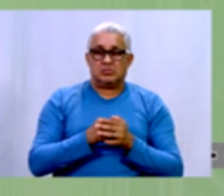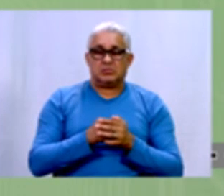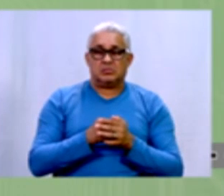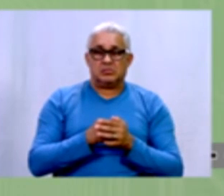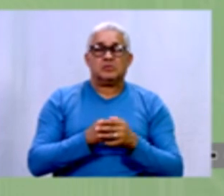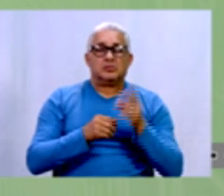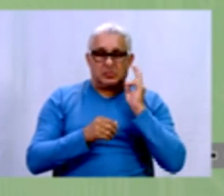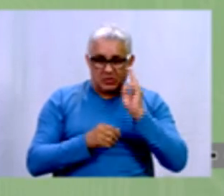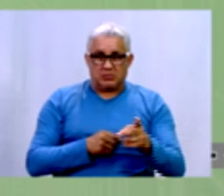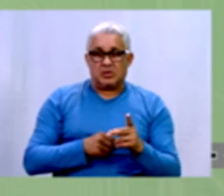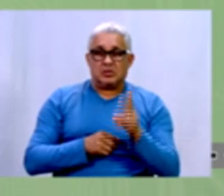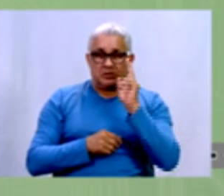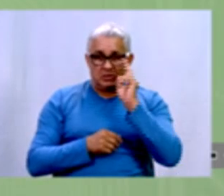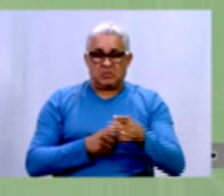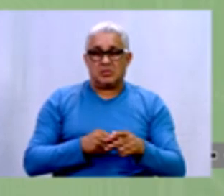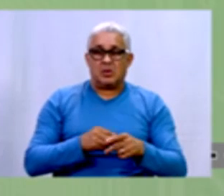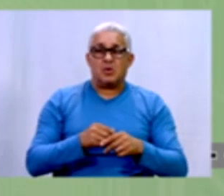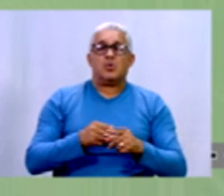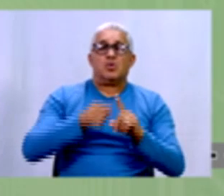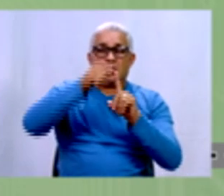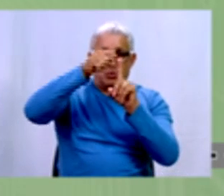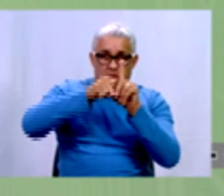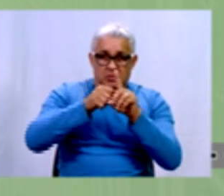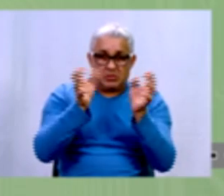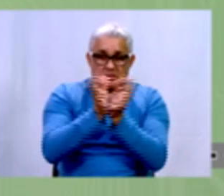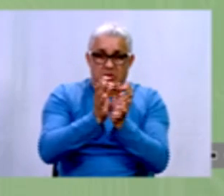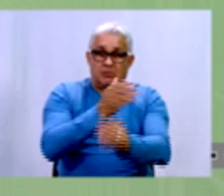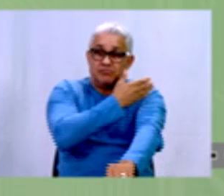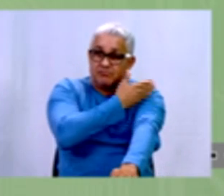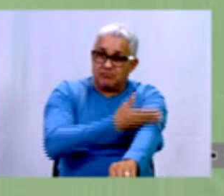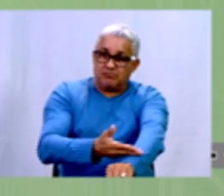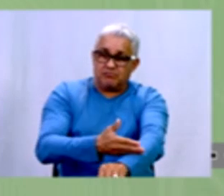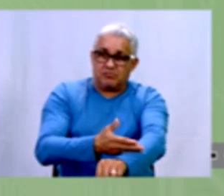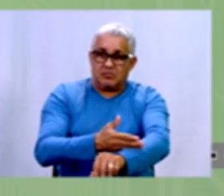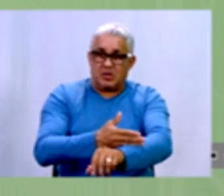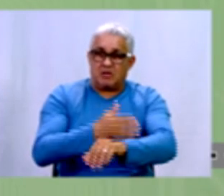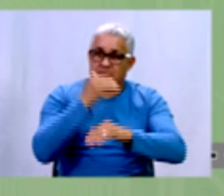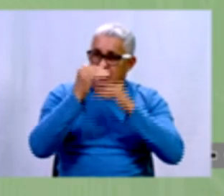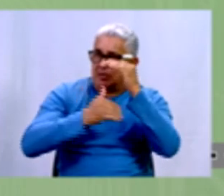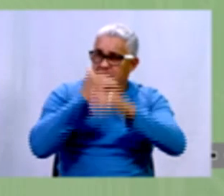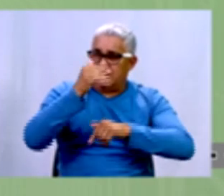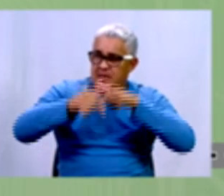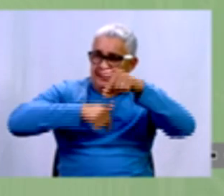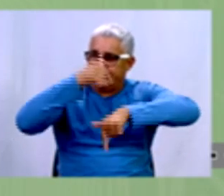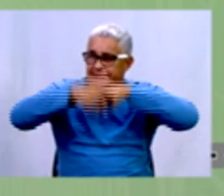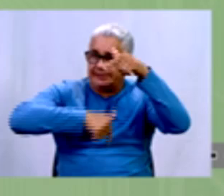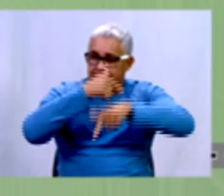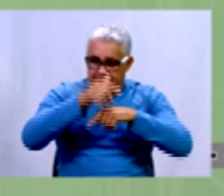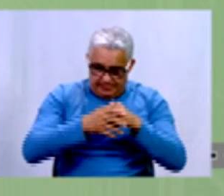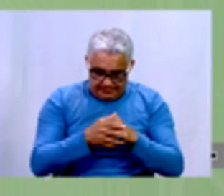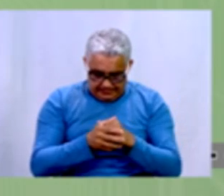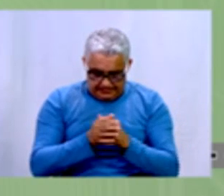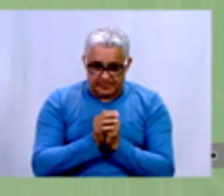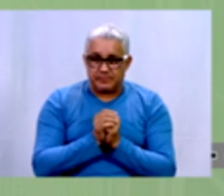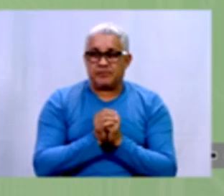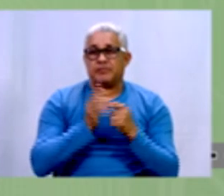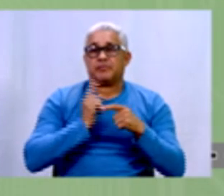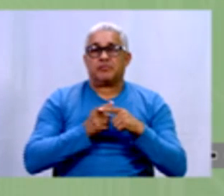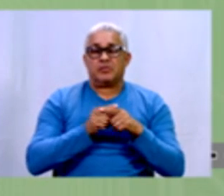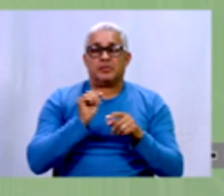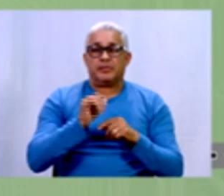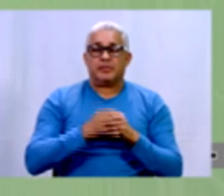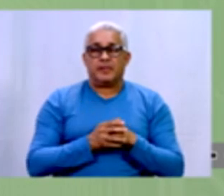4 semanas, para a equipe se acostumar com o volume de produção esperado. Porque